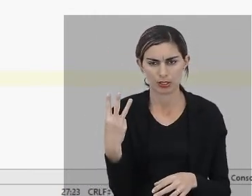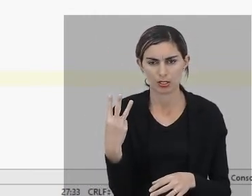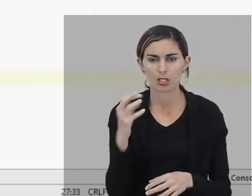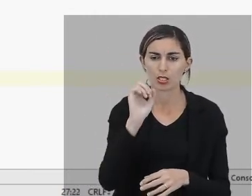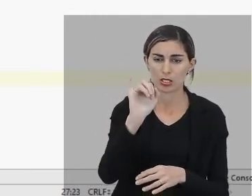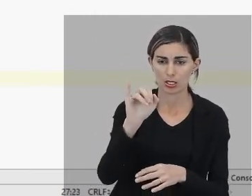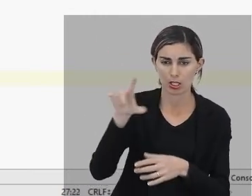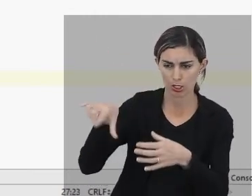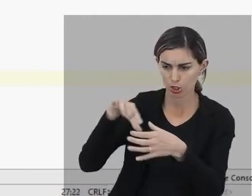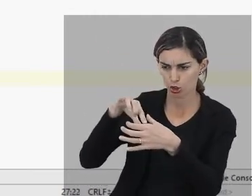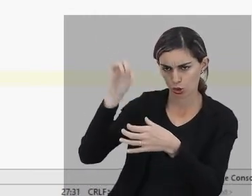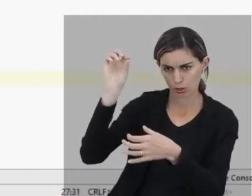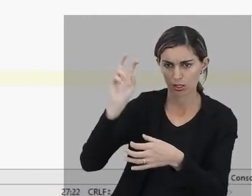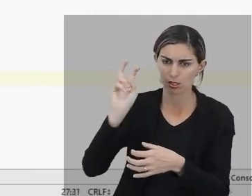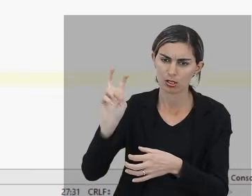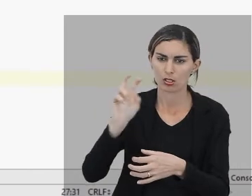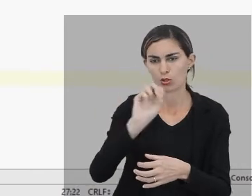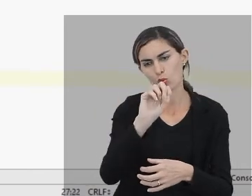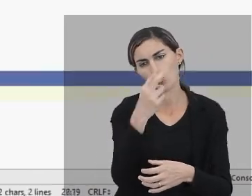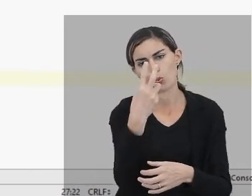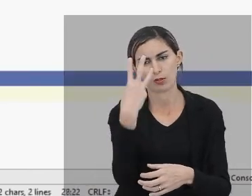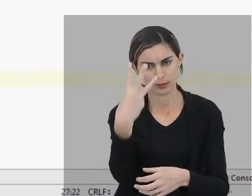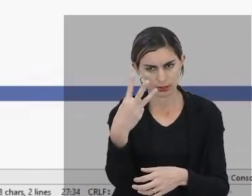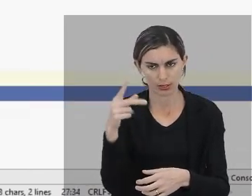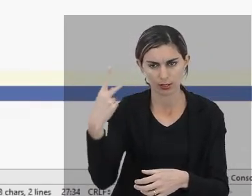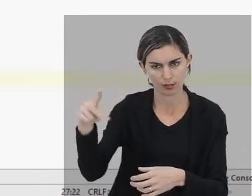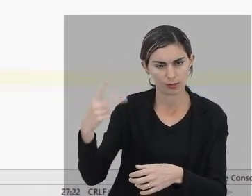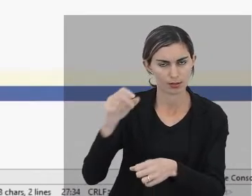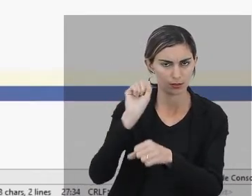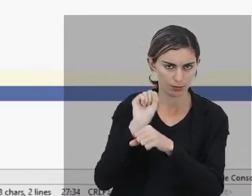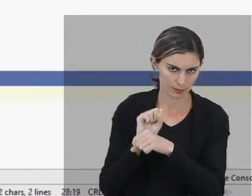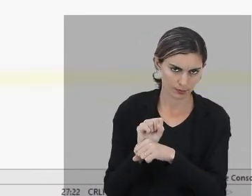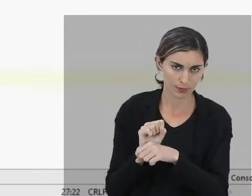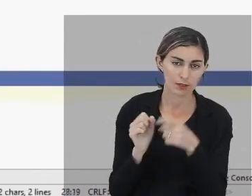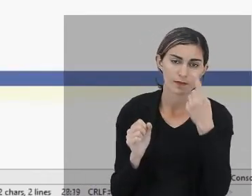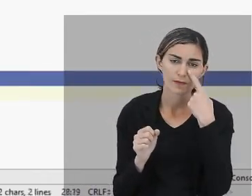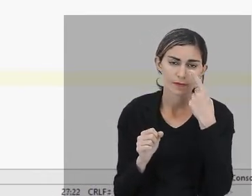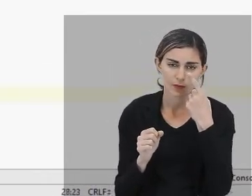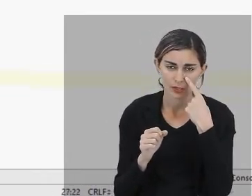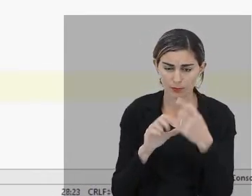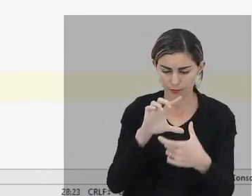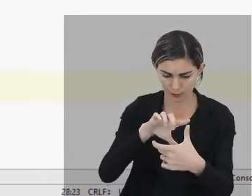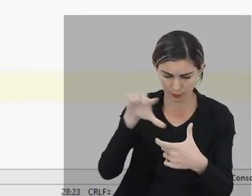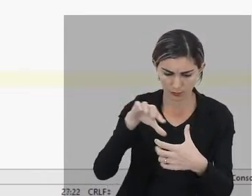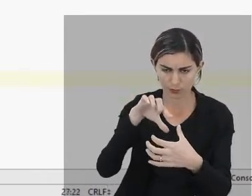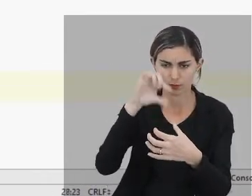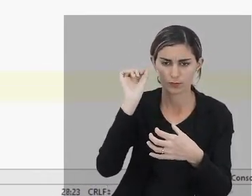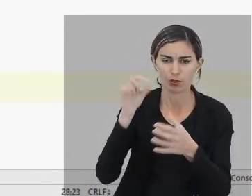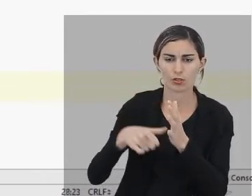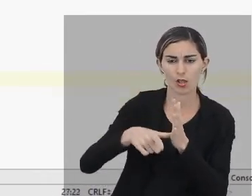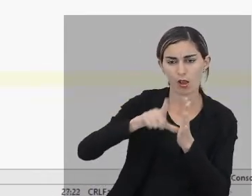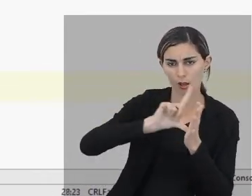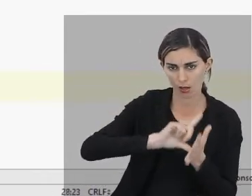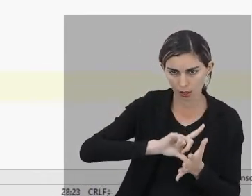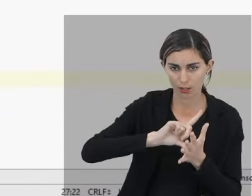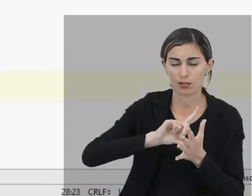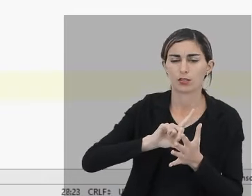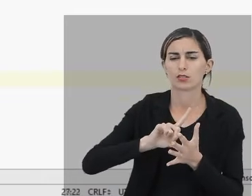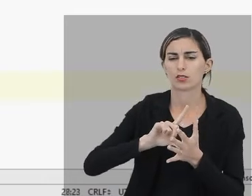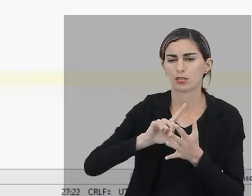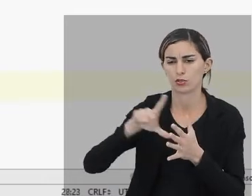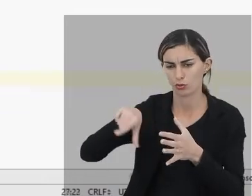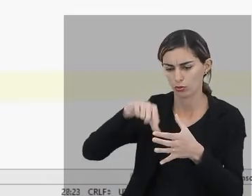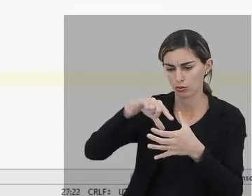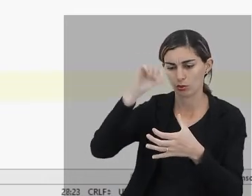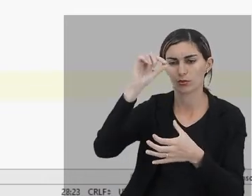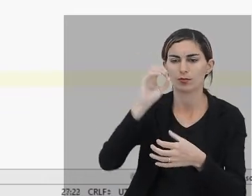se ele sortear 5 ou 3, ele para. Vamos ver se esse sorteio vai acontecer antes dele sortear